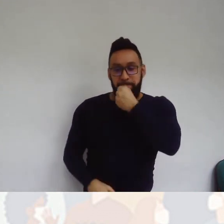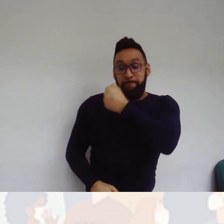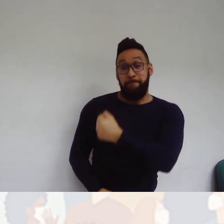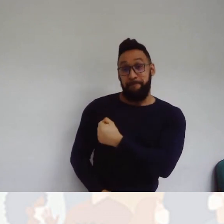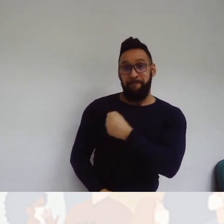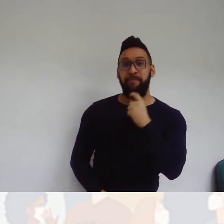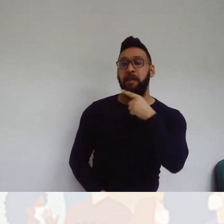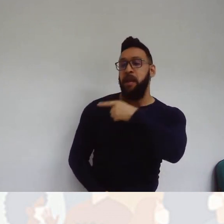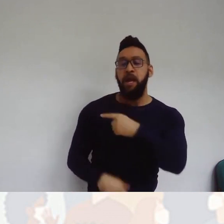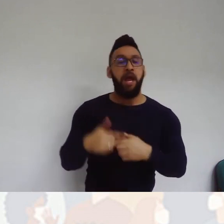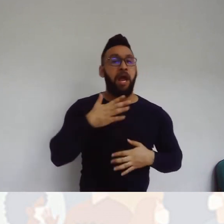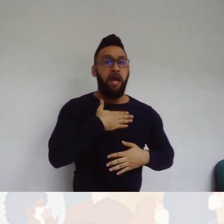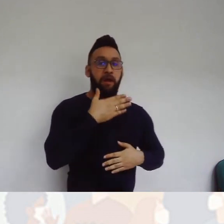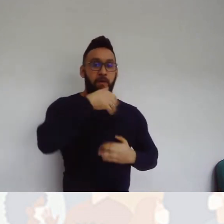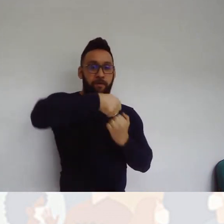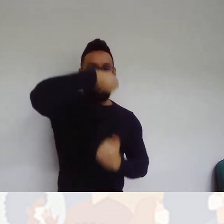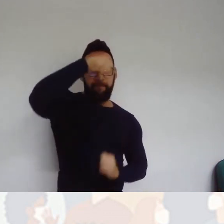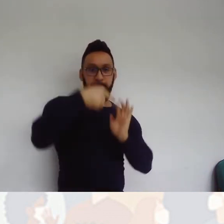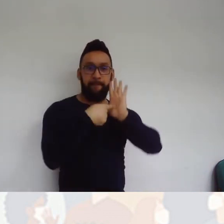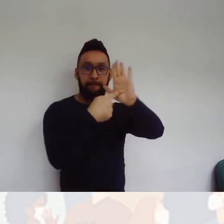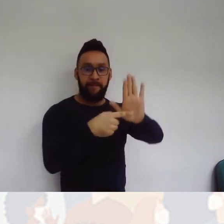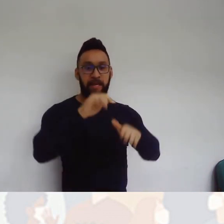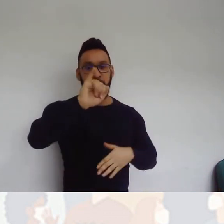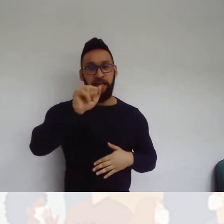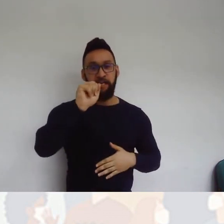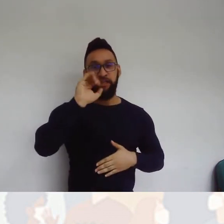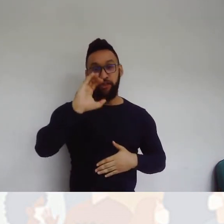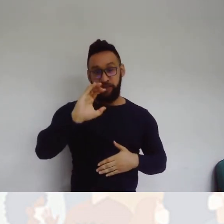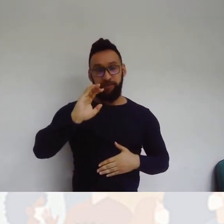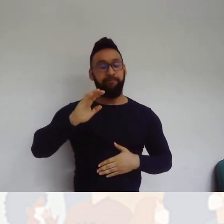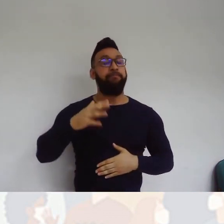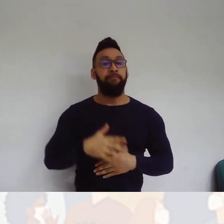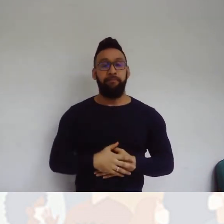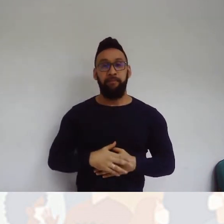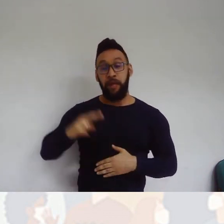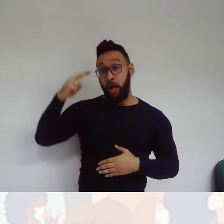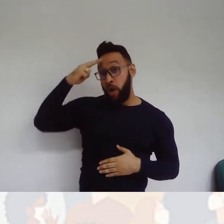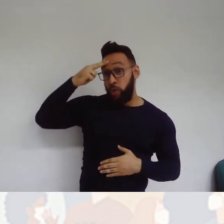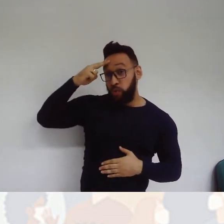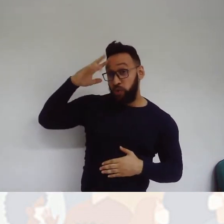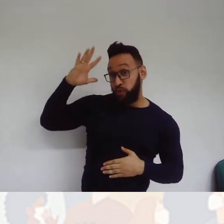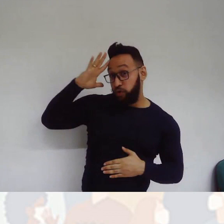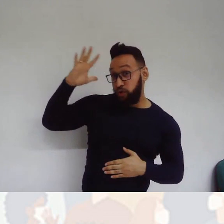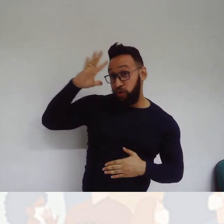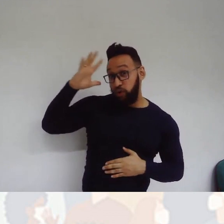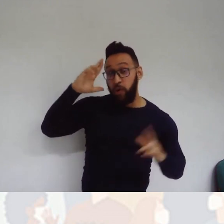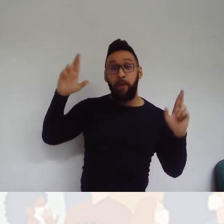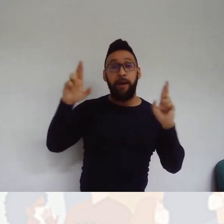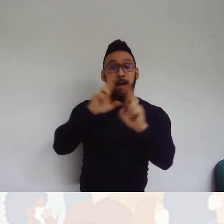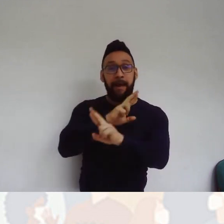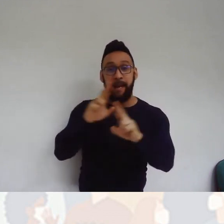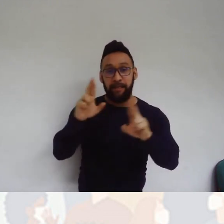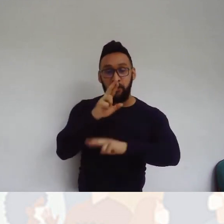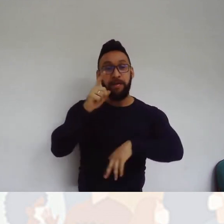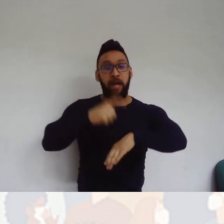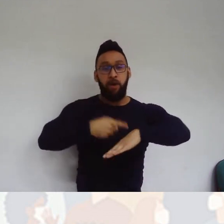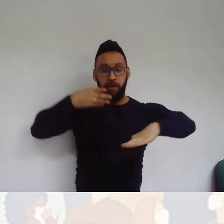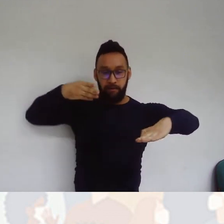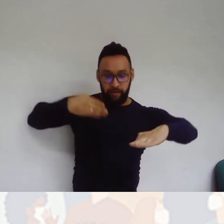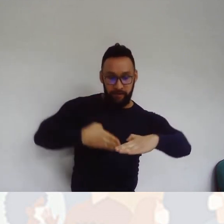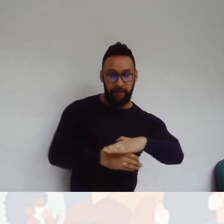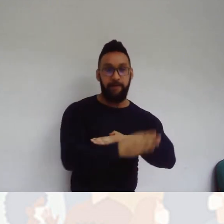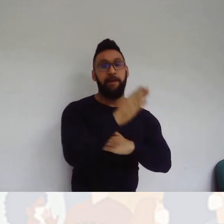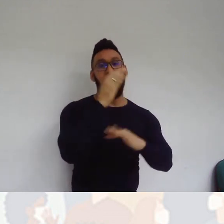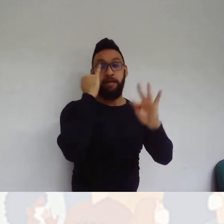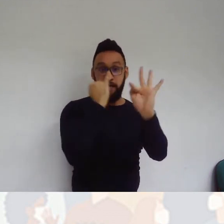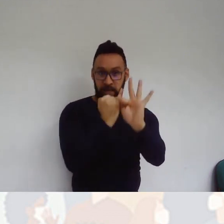o trabalho que eu apresentei na AGIC foi a relação entre sonhos construídos ao habitar um Instituto Federal e